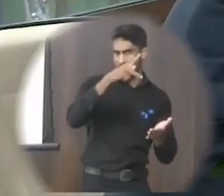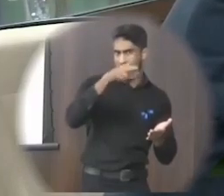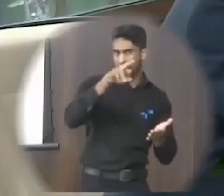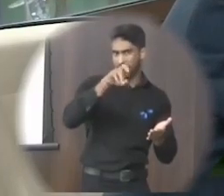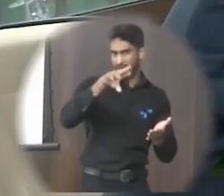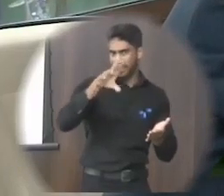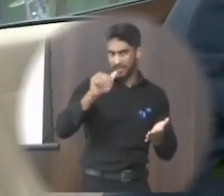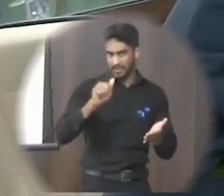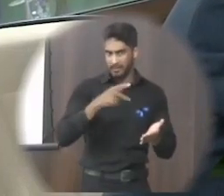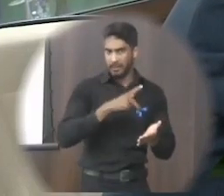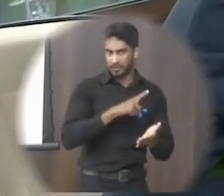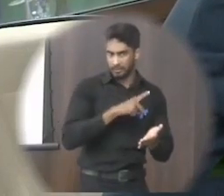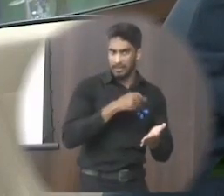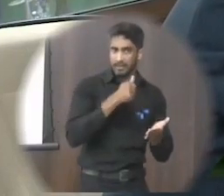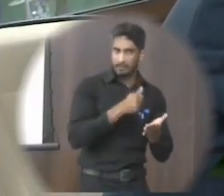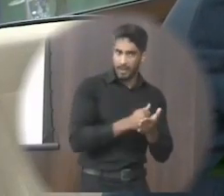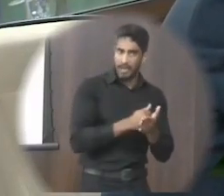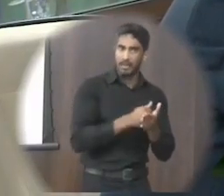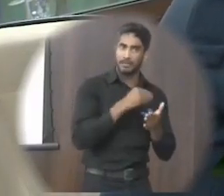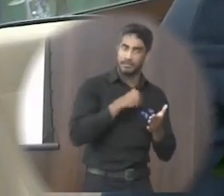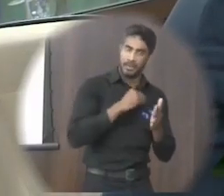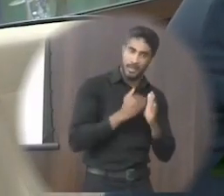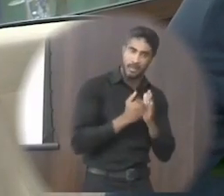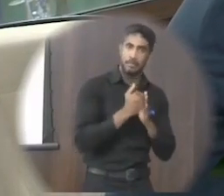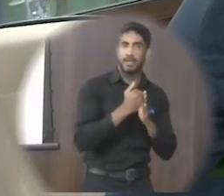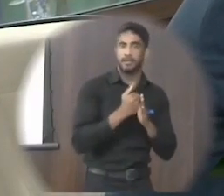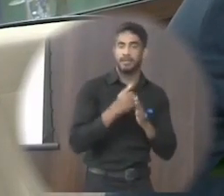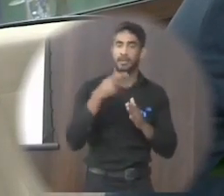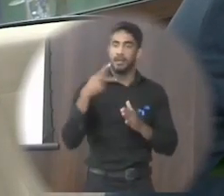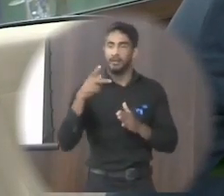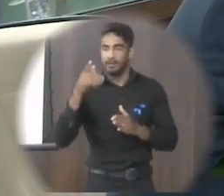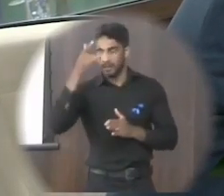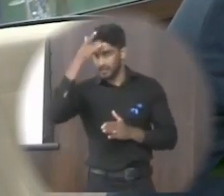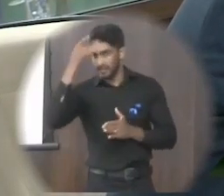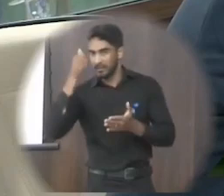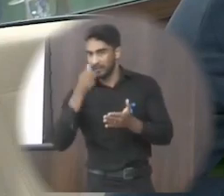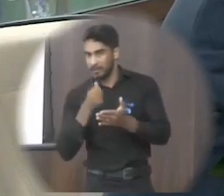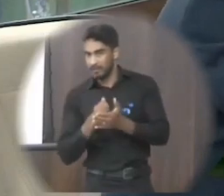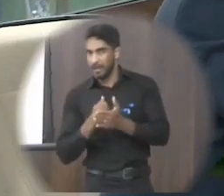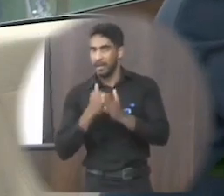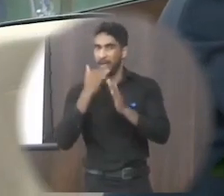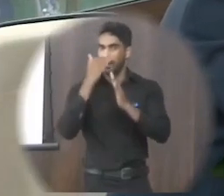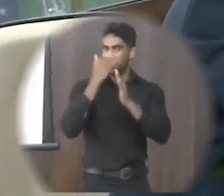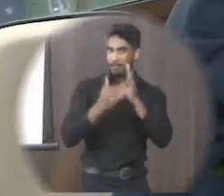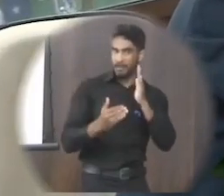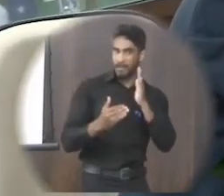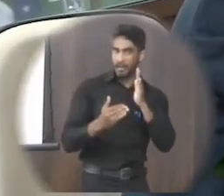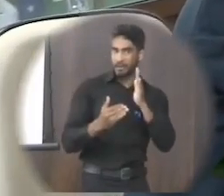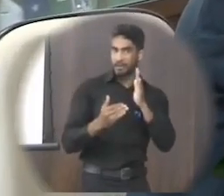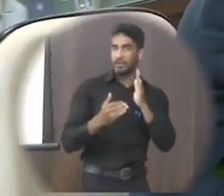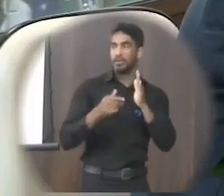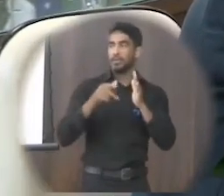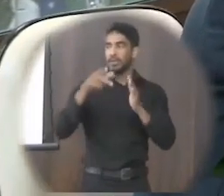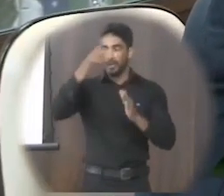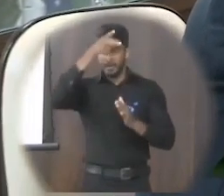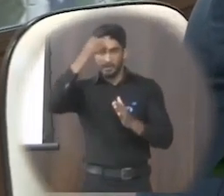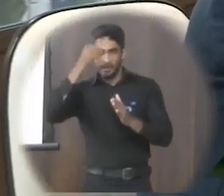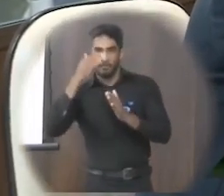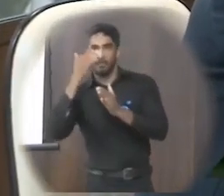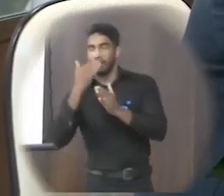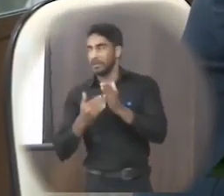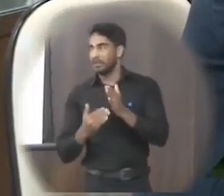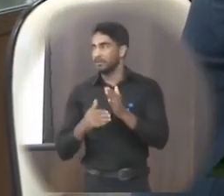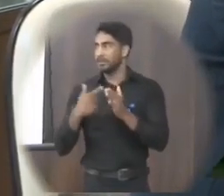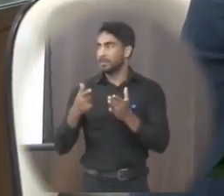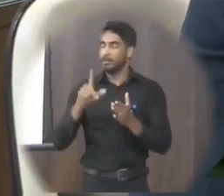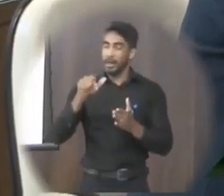mais. No caso do servidor, ele vai pagar para ter uma renda a mais a metade. A prefeitura vai pagar outra metade. O grande prejudicado, no